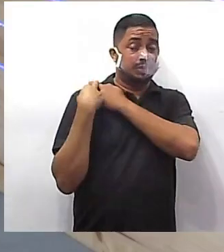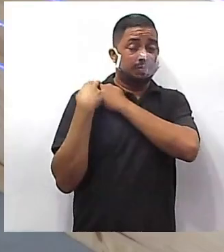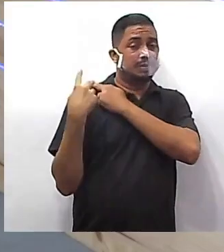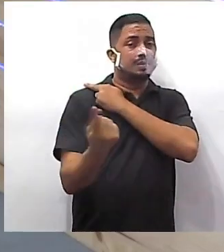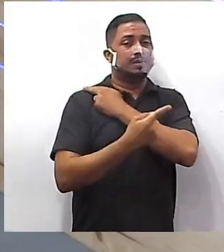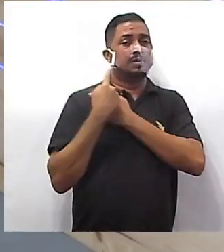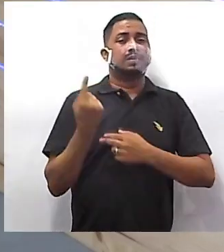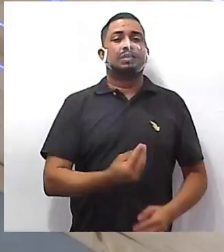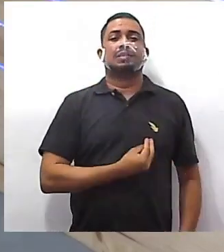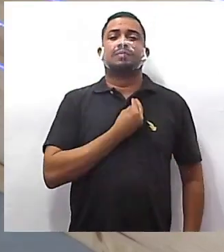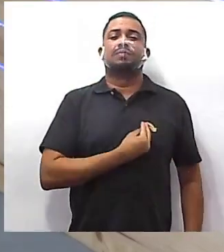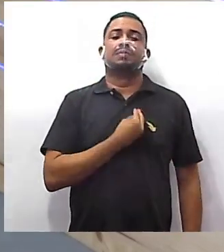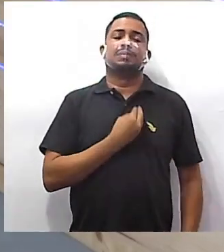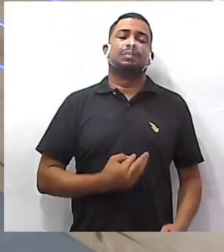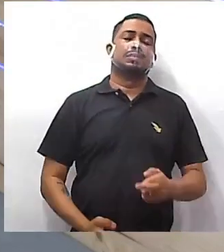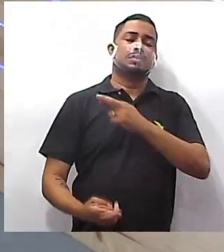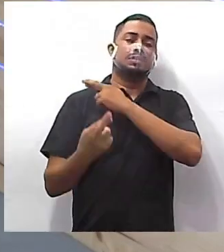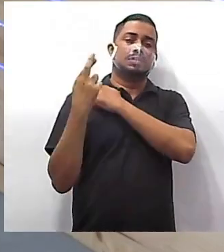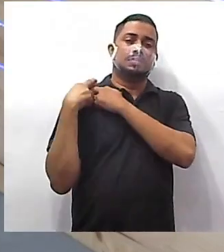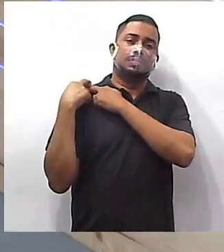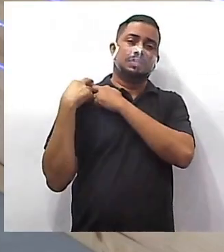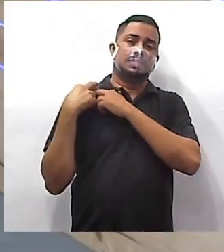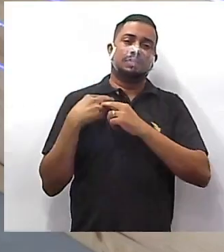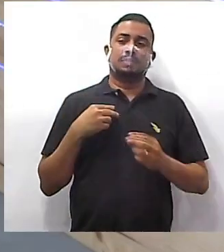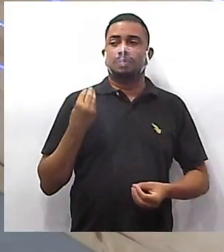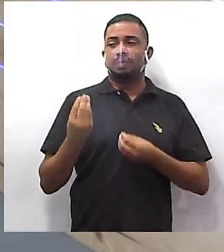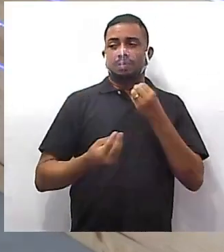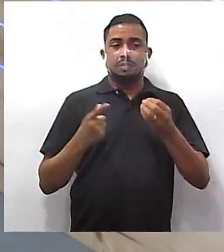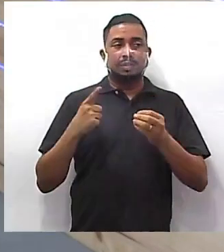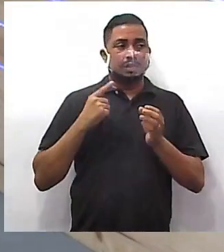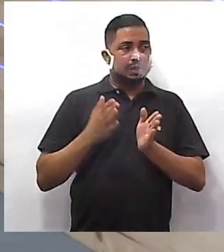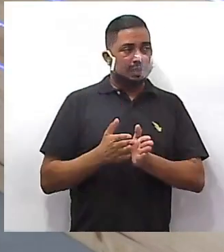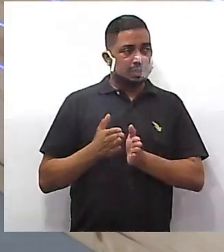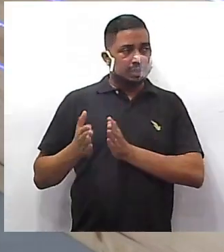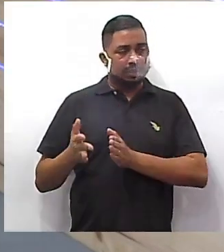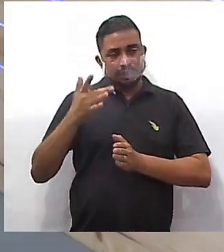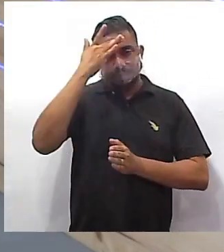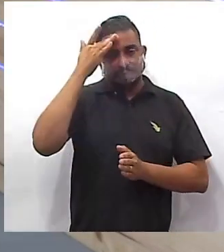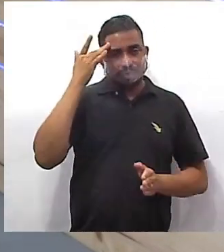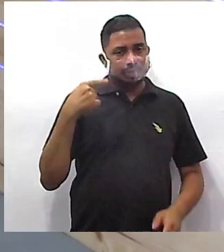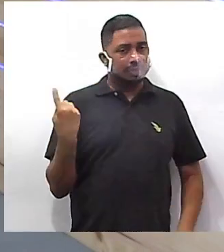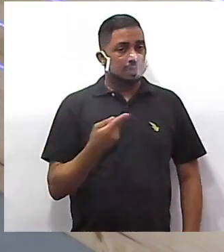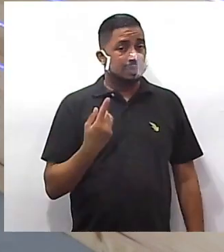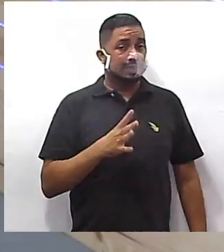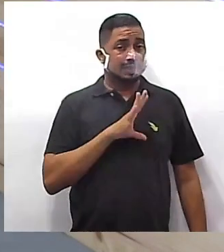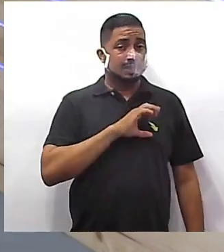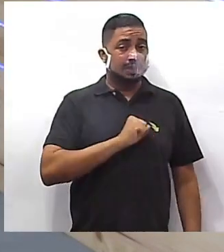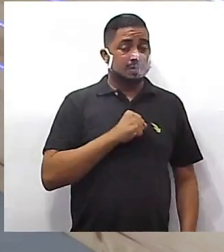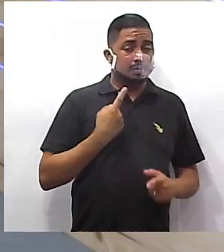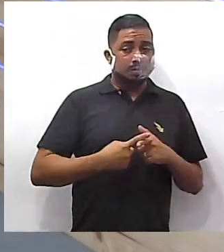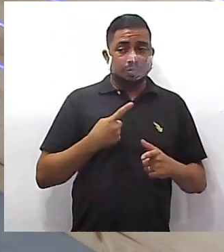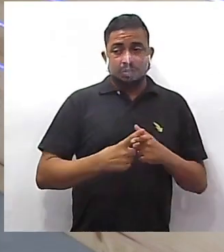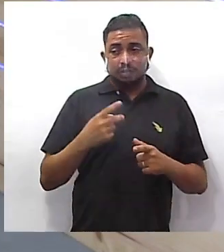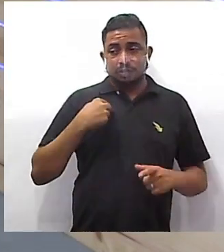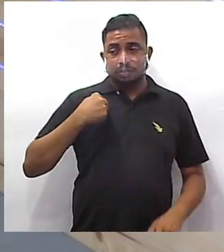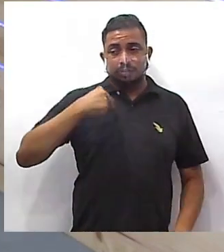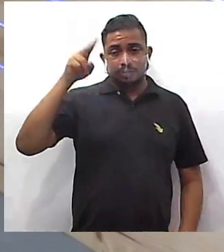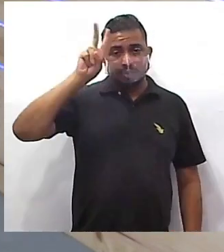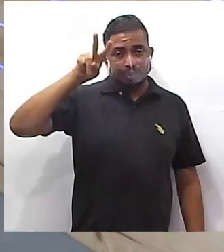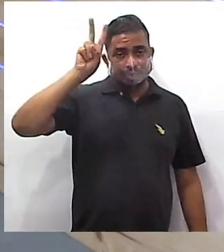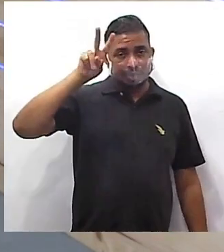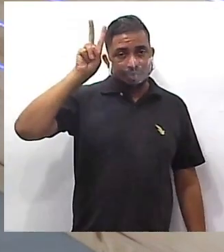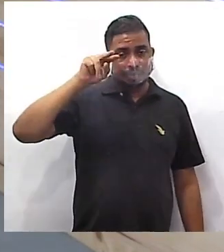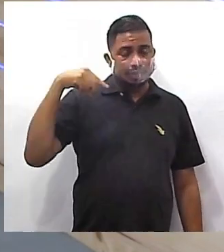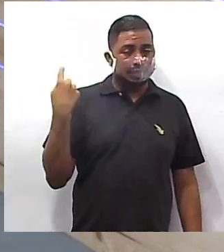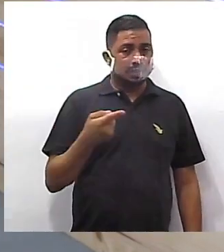vida, a responsabilidade com o que está do nosso lado, as pessoas que nós amamos. Porque eu me lembro